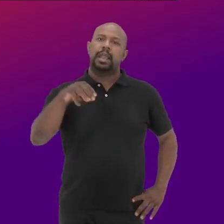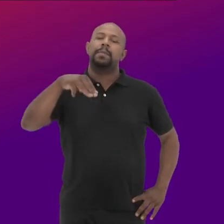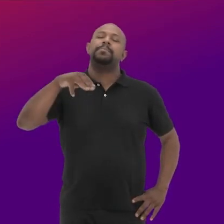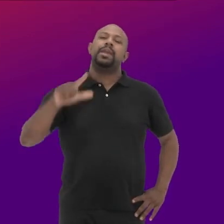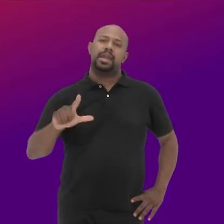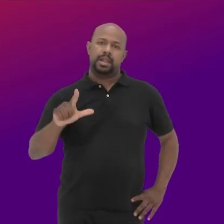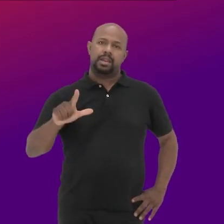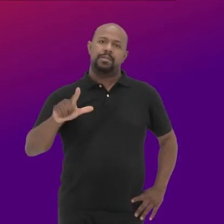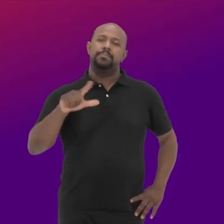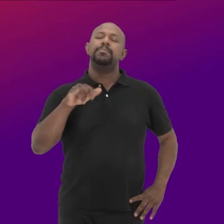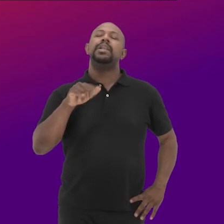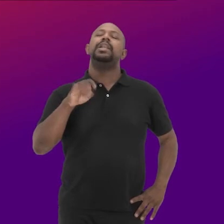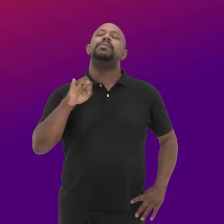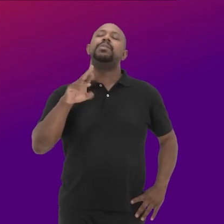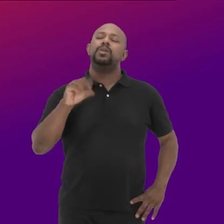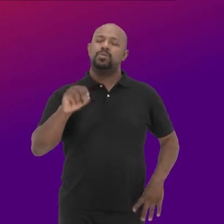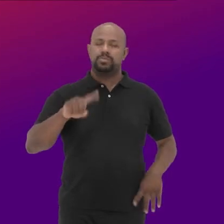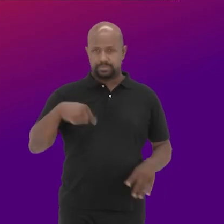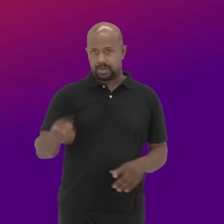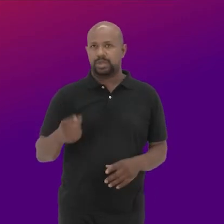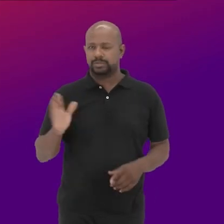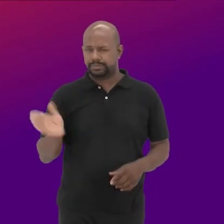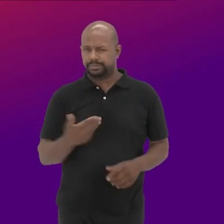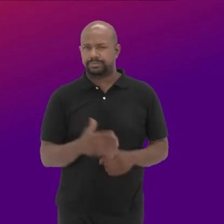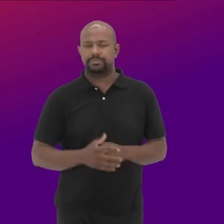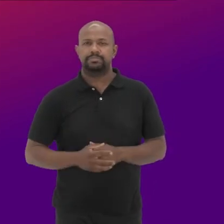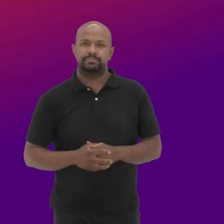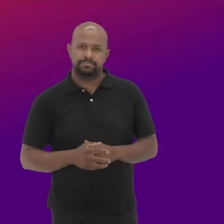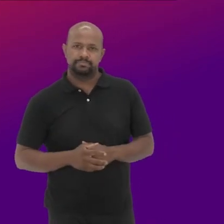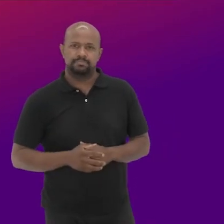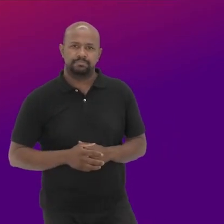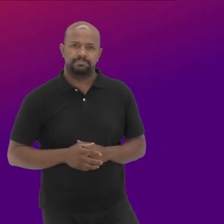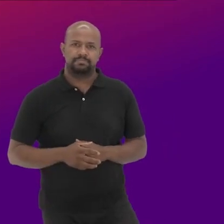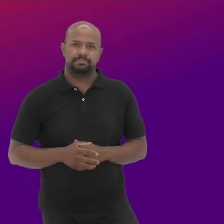milímetros. Pode passar, por favor.